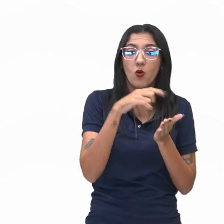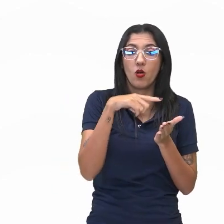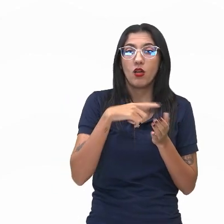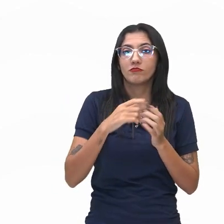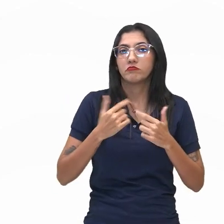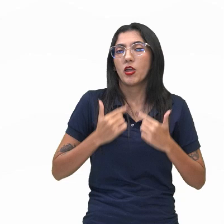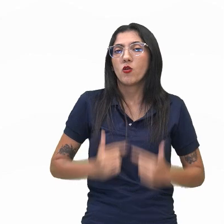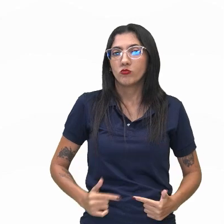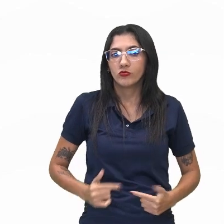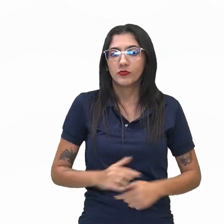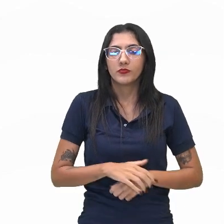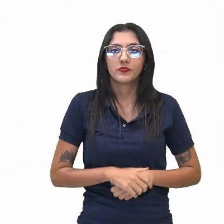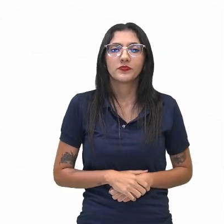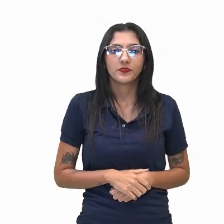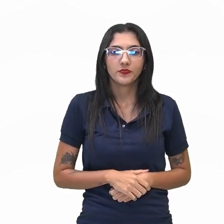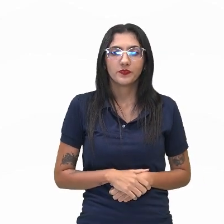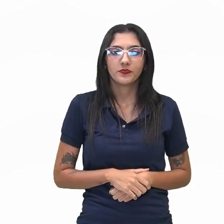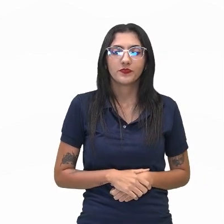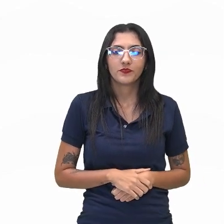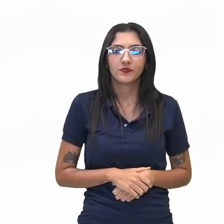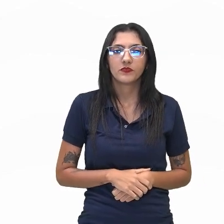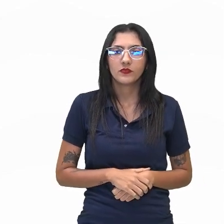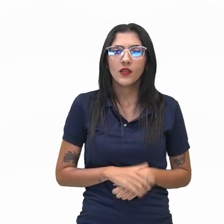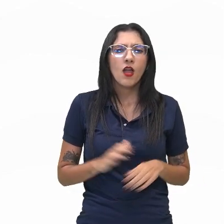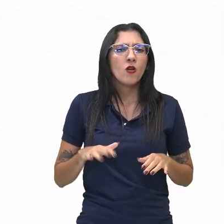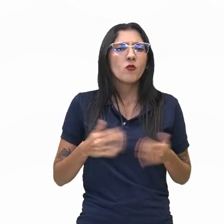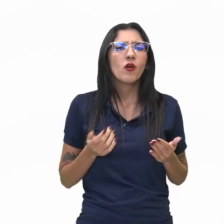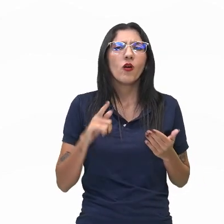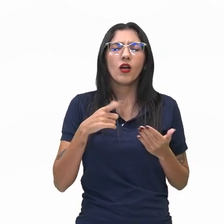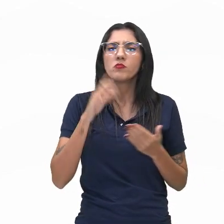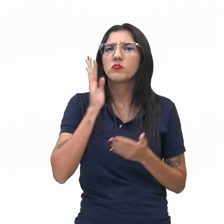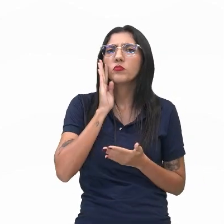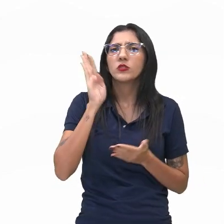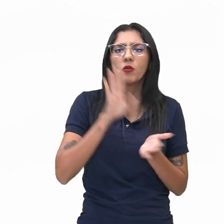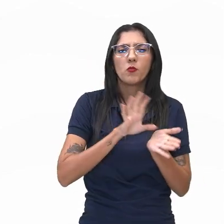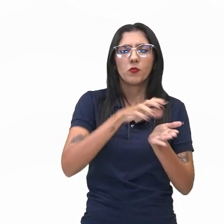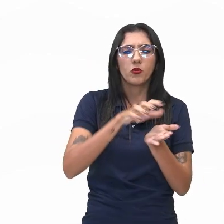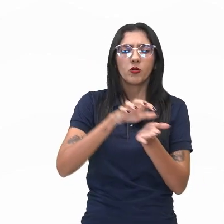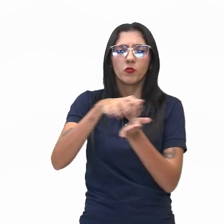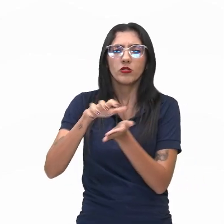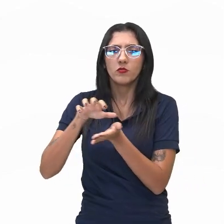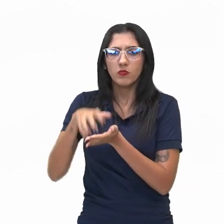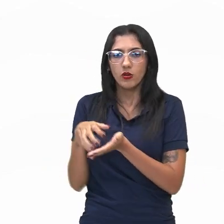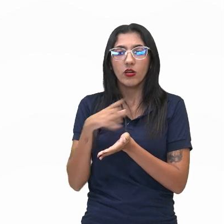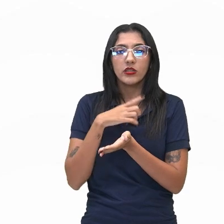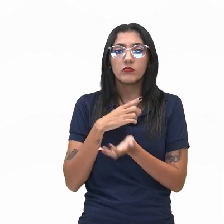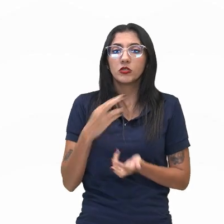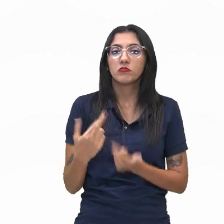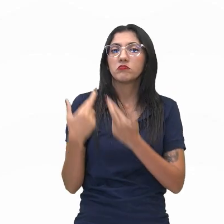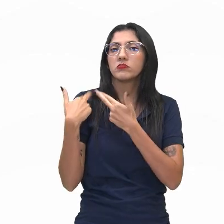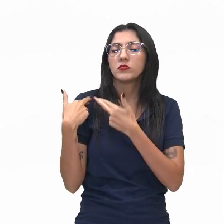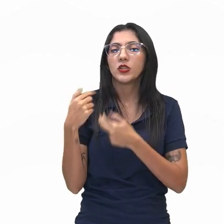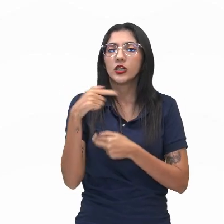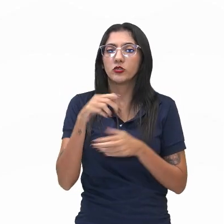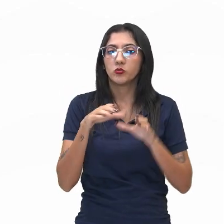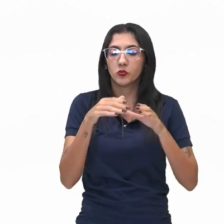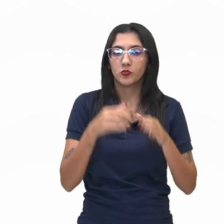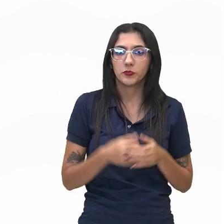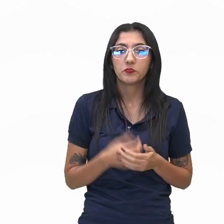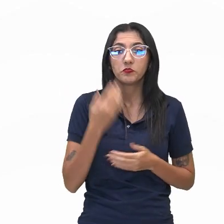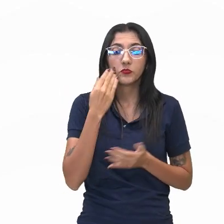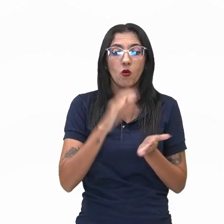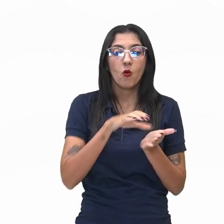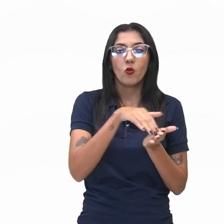Agora, quais serão os principais órgãos, né, que acaba tendo aí o funcionamento da OMC? Vamos ter o